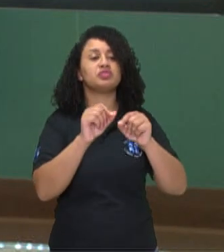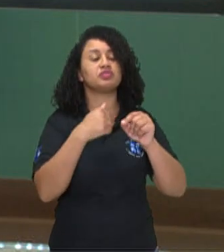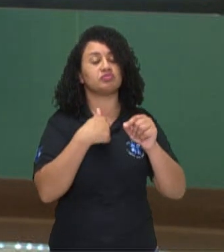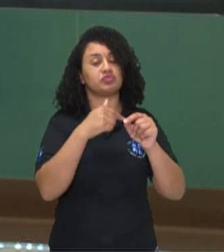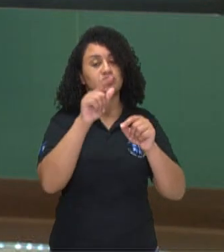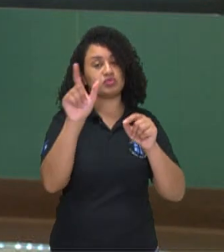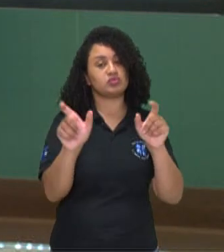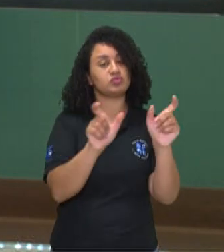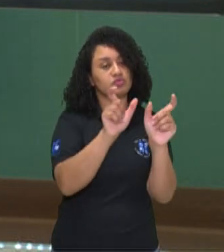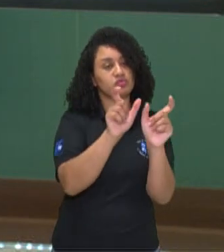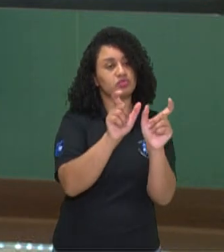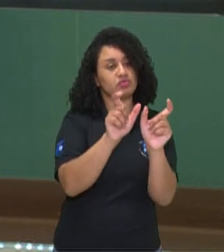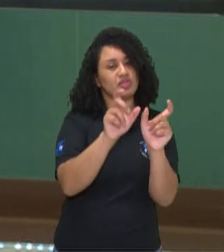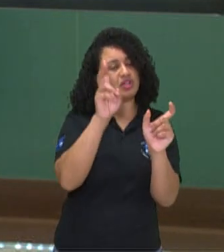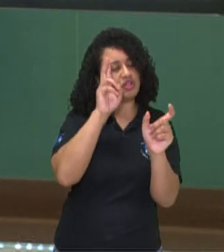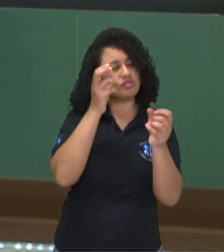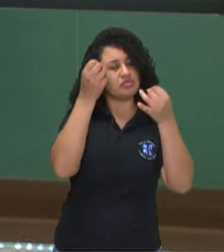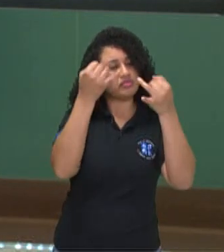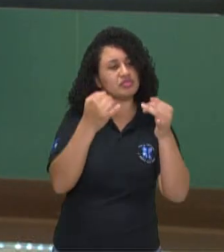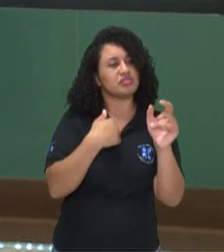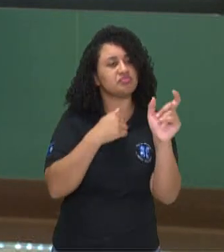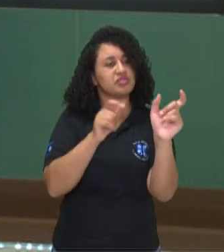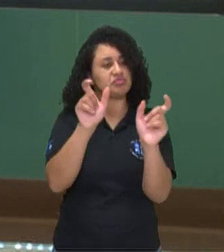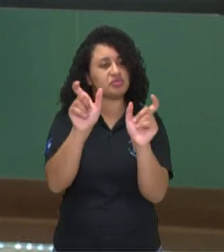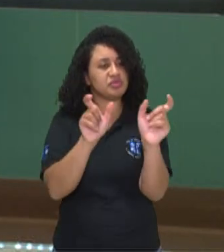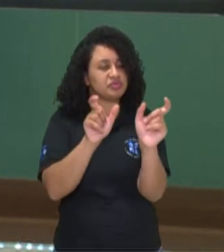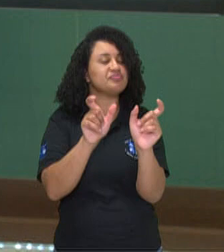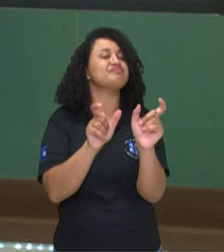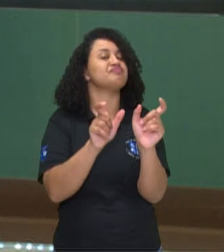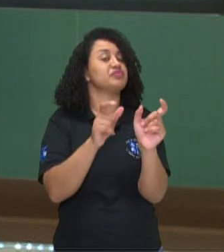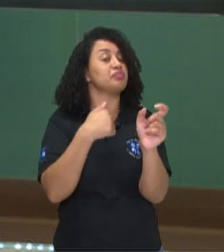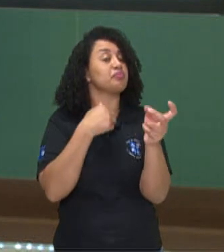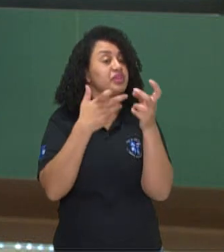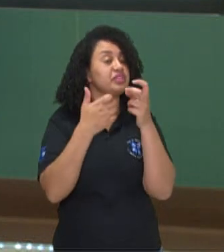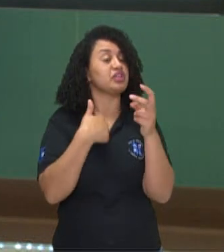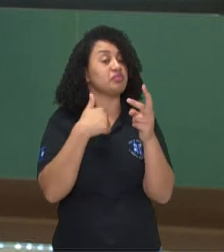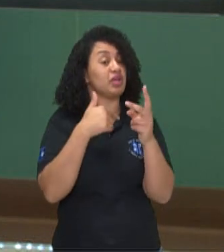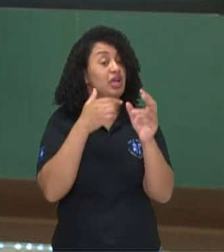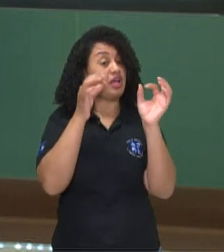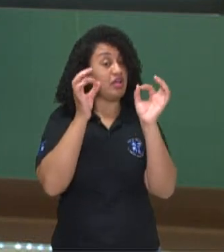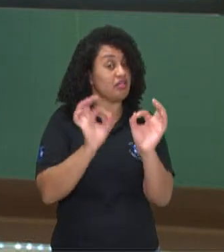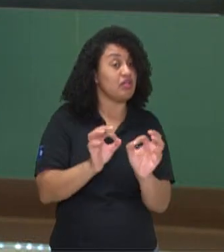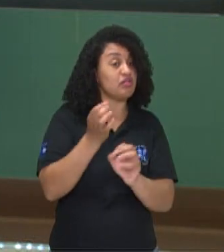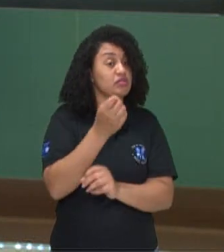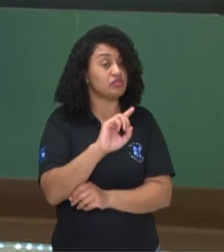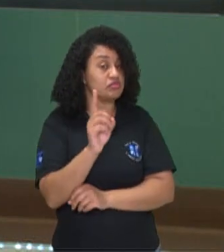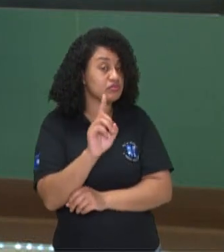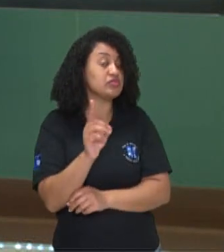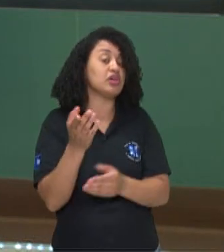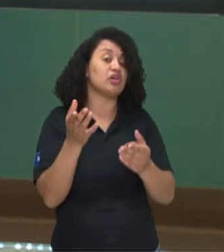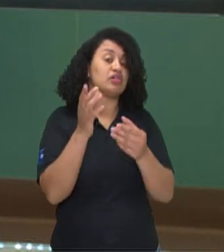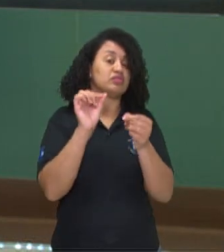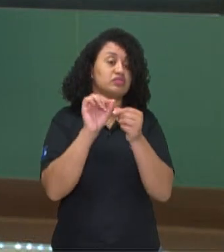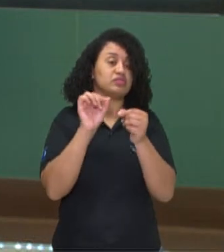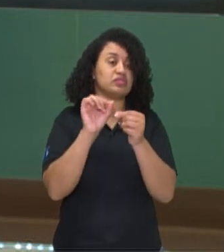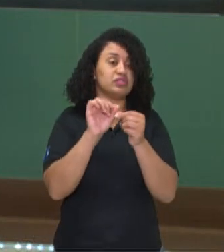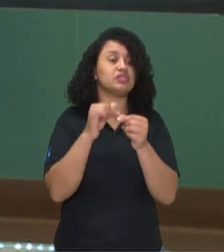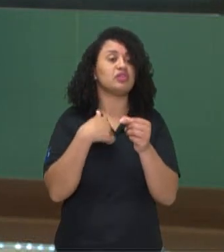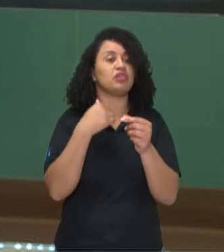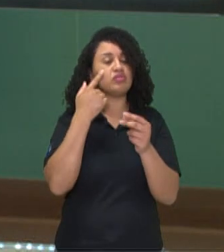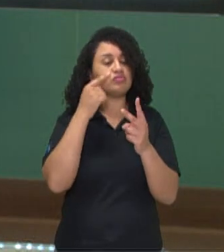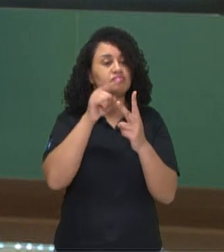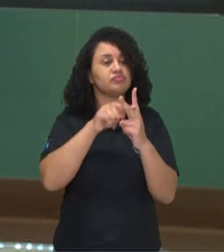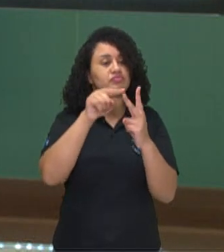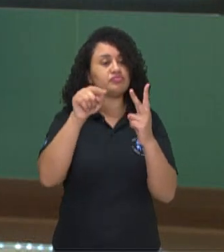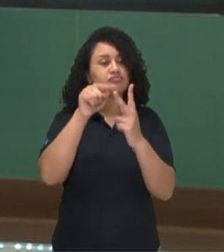primeiro membro. Lembra que eu falei quando tem 2 termos desconfie, se não tem raiz quadrada exata? É o que nós vamos fazer. Extrai a raiz quadrada de